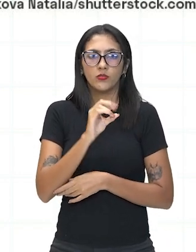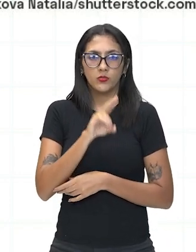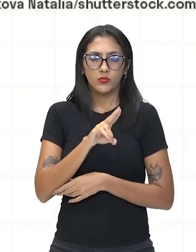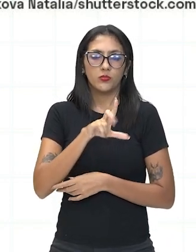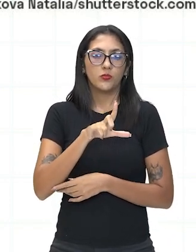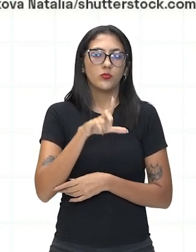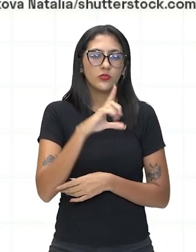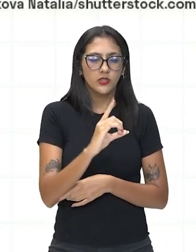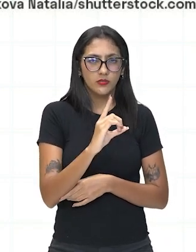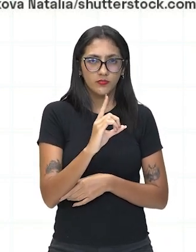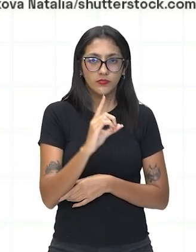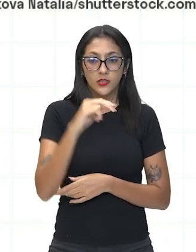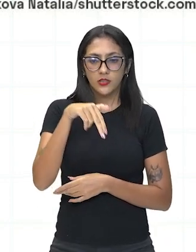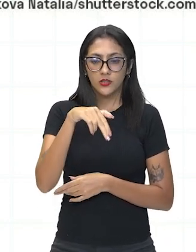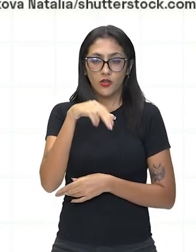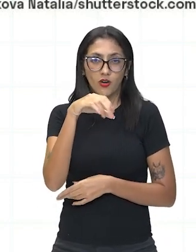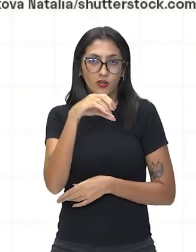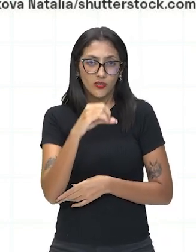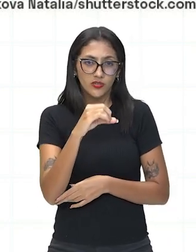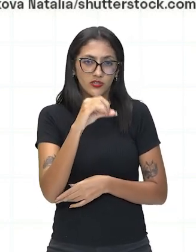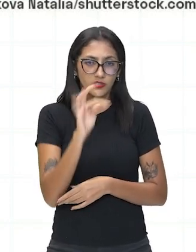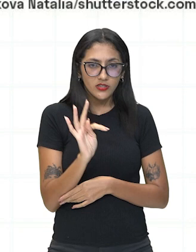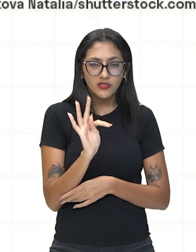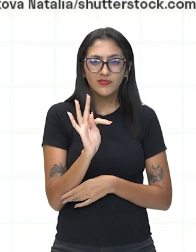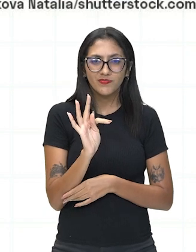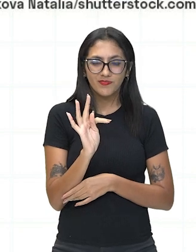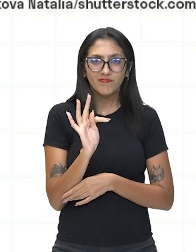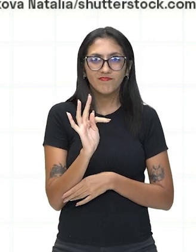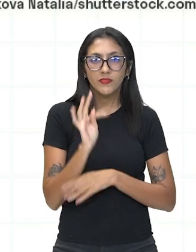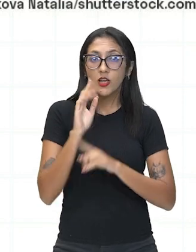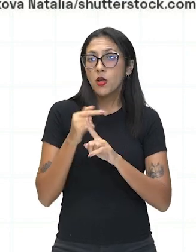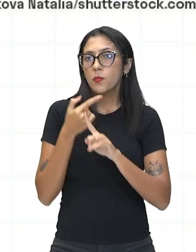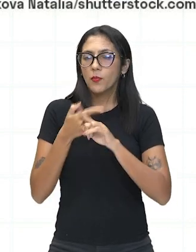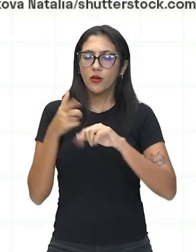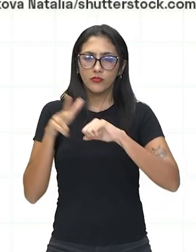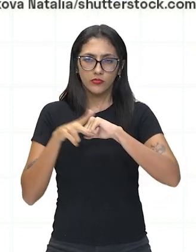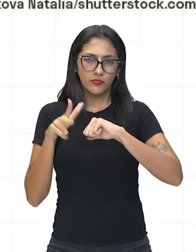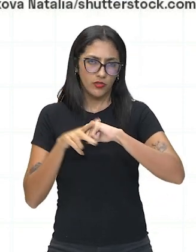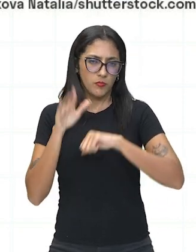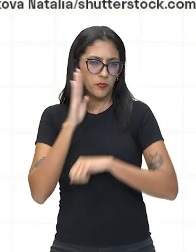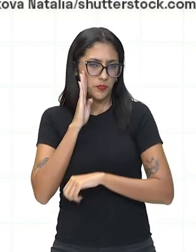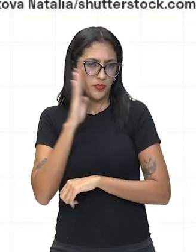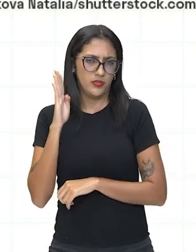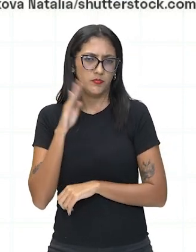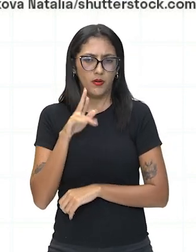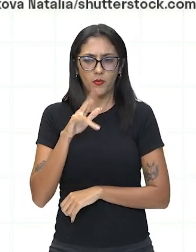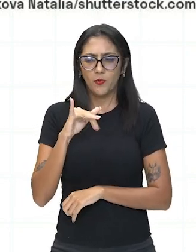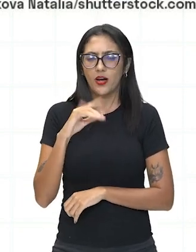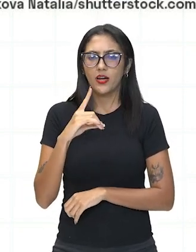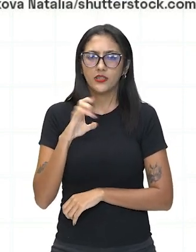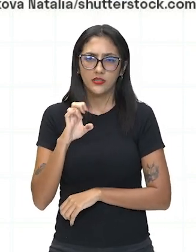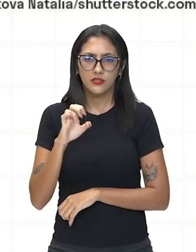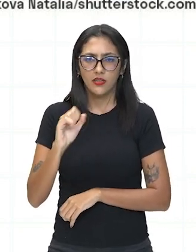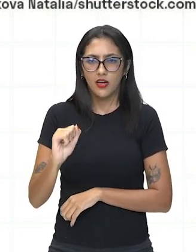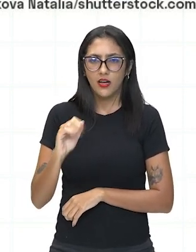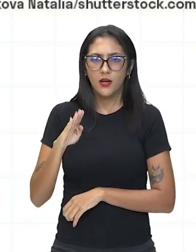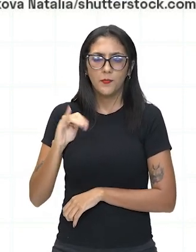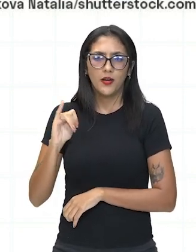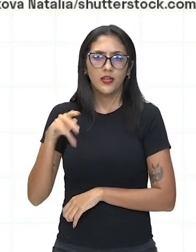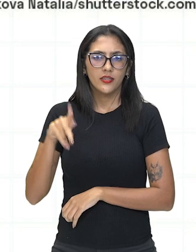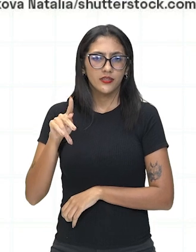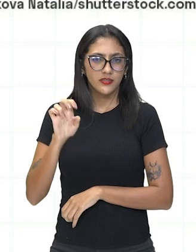acrescento not, e aí meu verbo principal, ride a bike. He could not ride a bike. Ok?